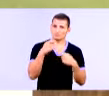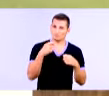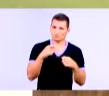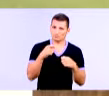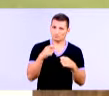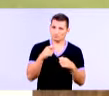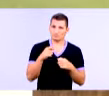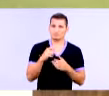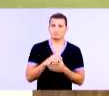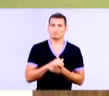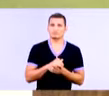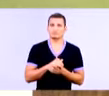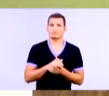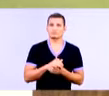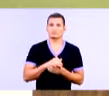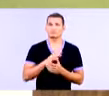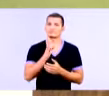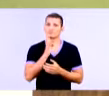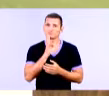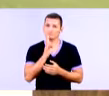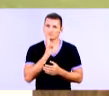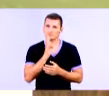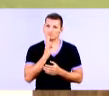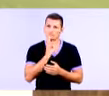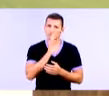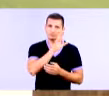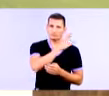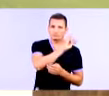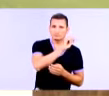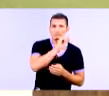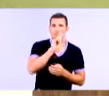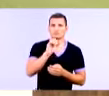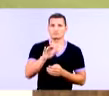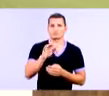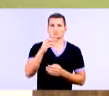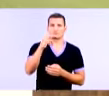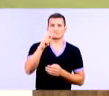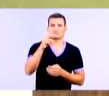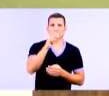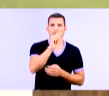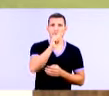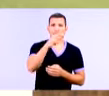um conhecimento para a tua aplicação. Tá? Que a aplicação ela é